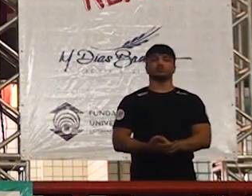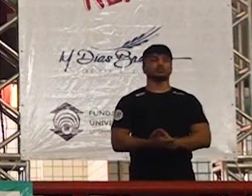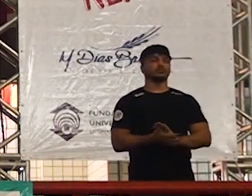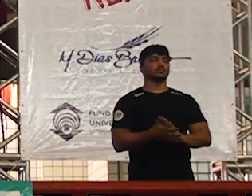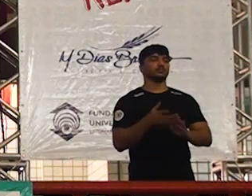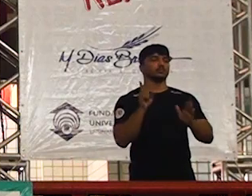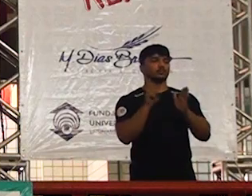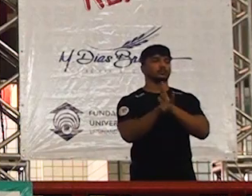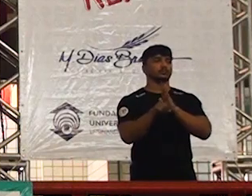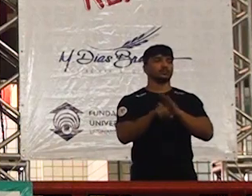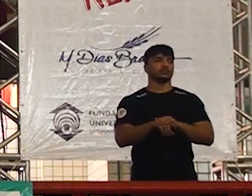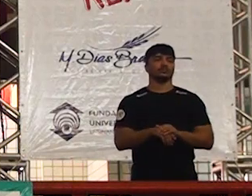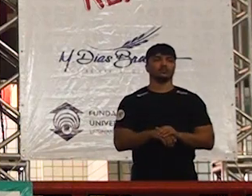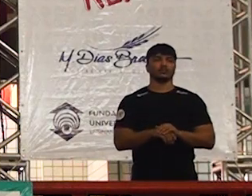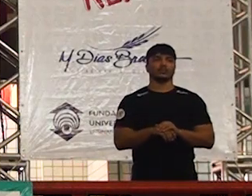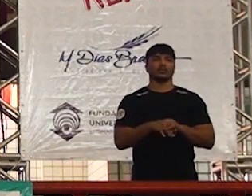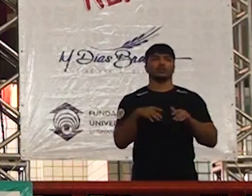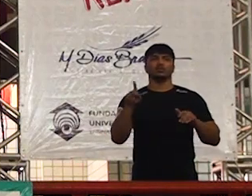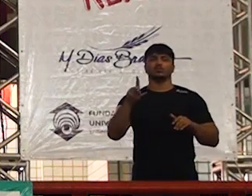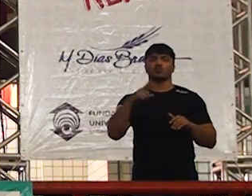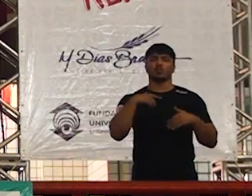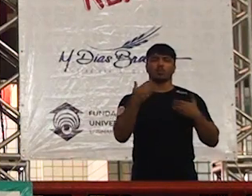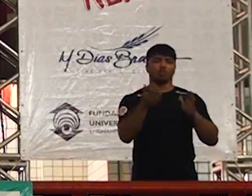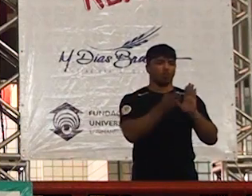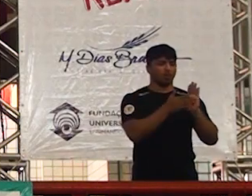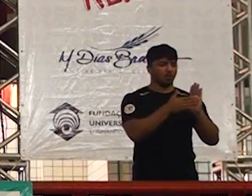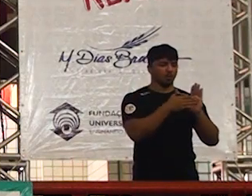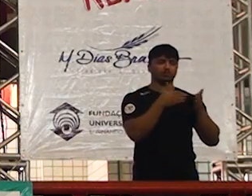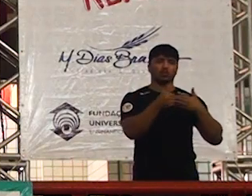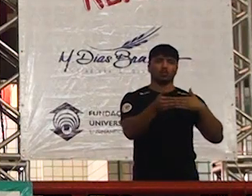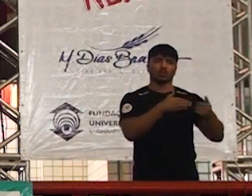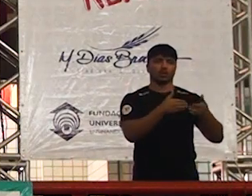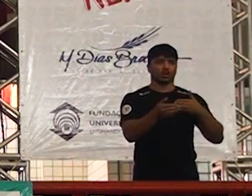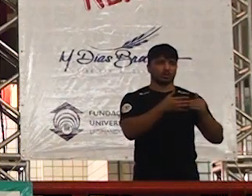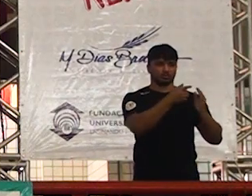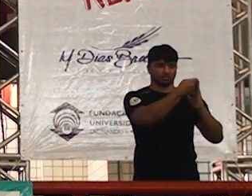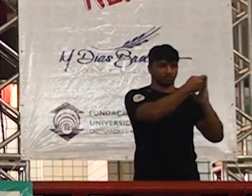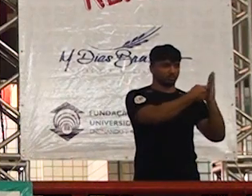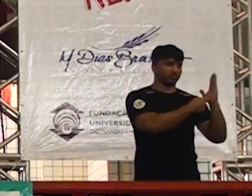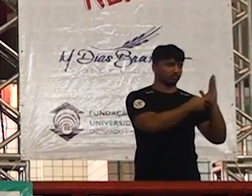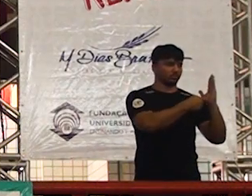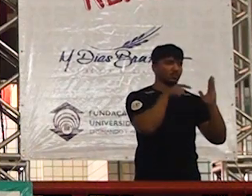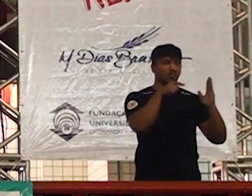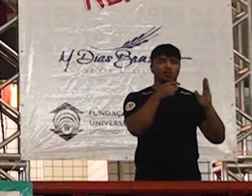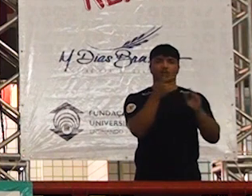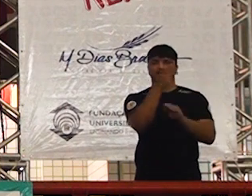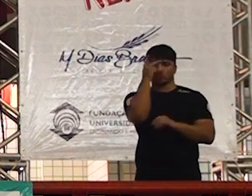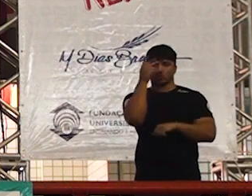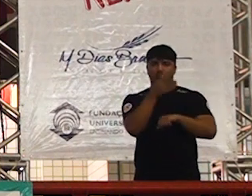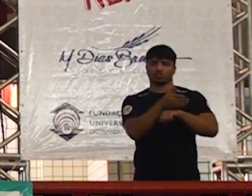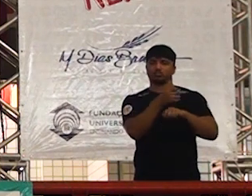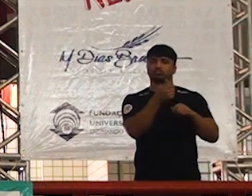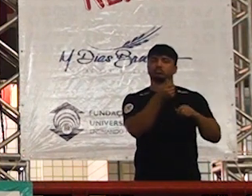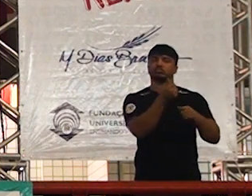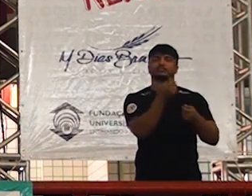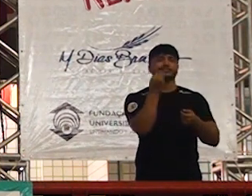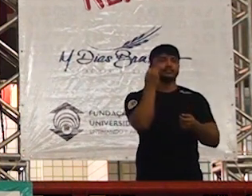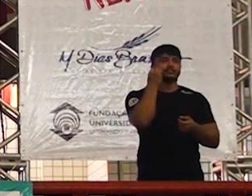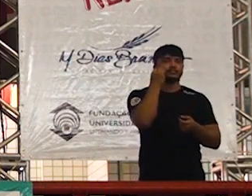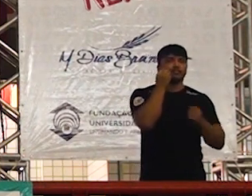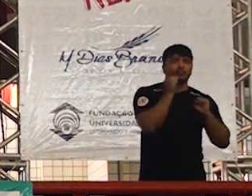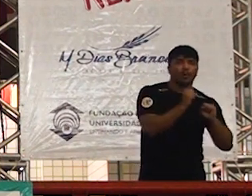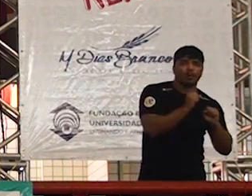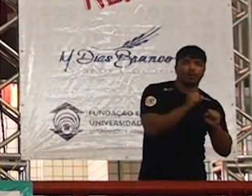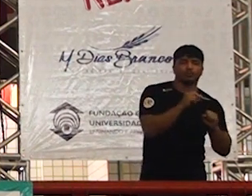Professor, em qualquer proposta de redação, o participante deve ou não evitar elaborar